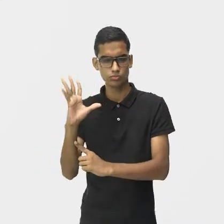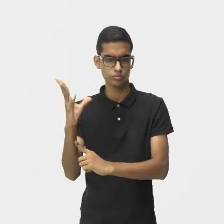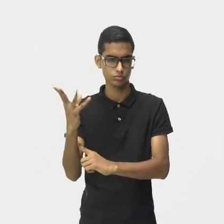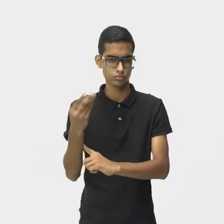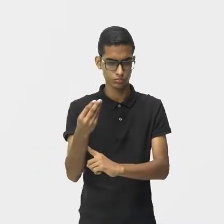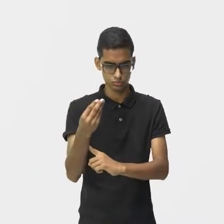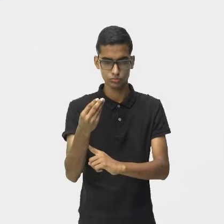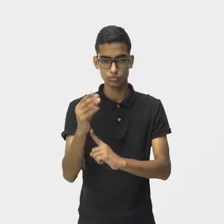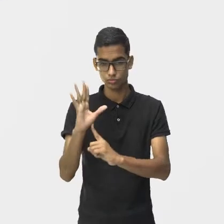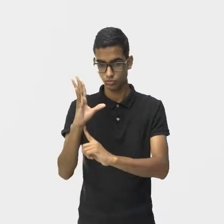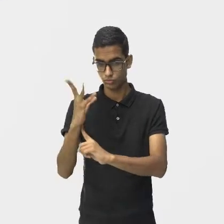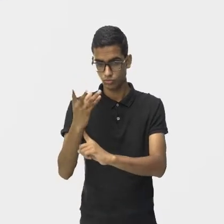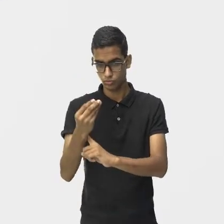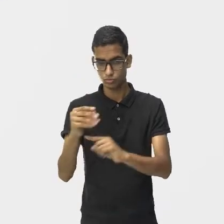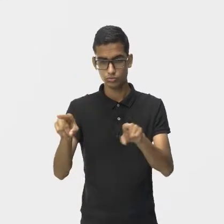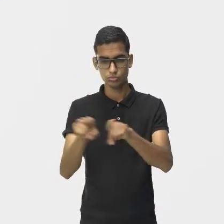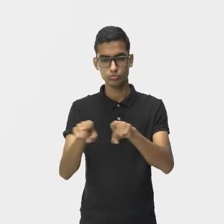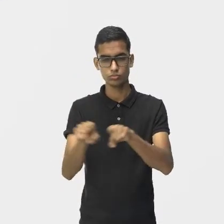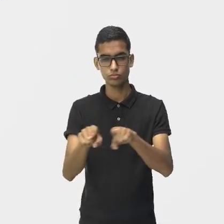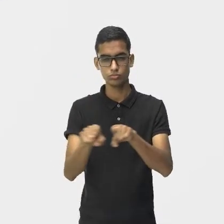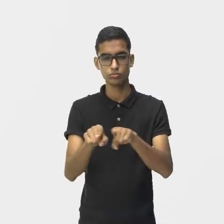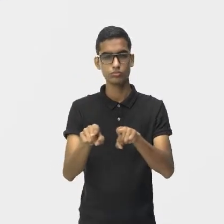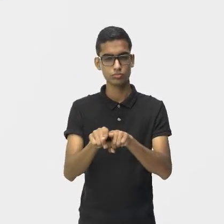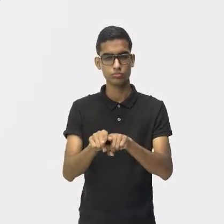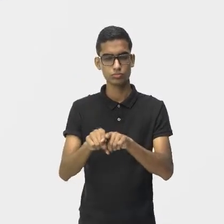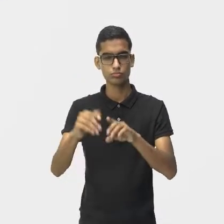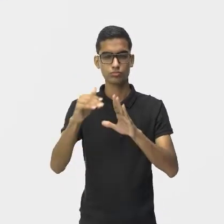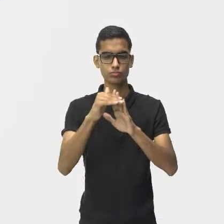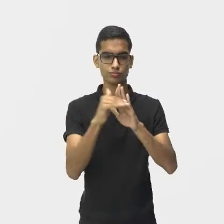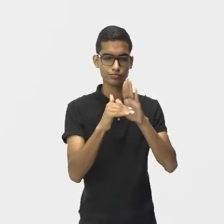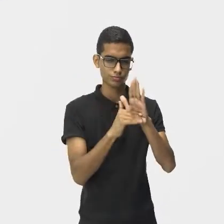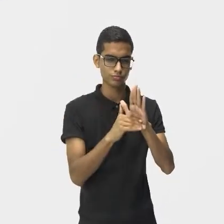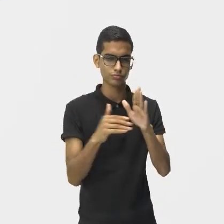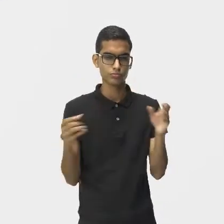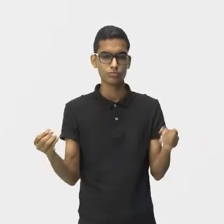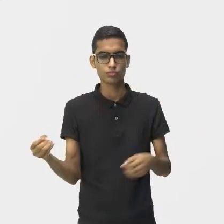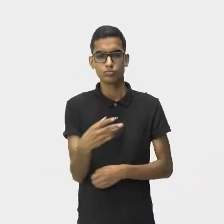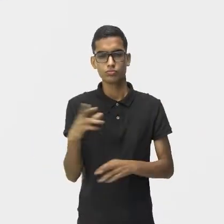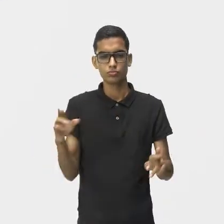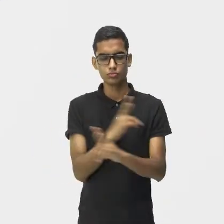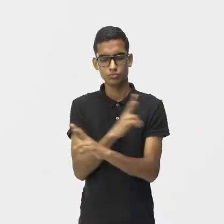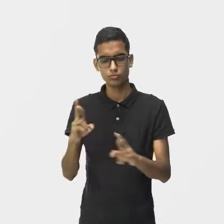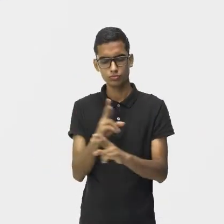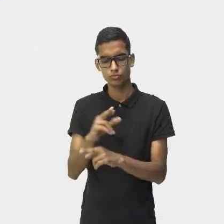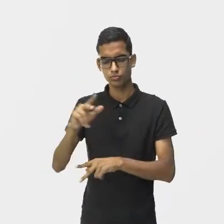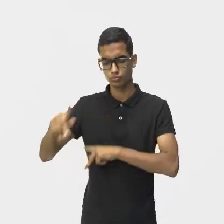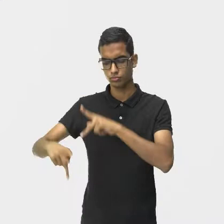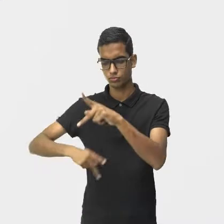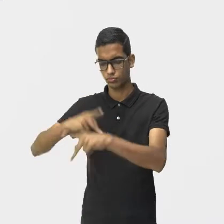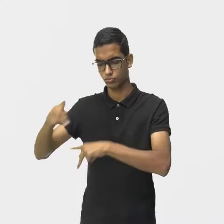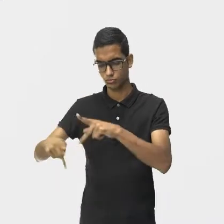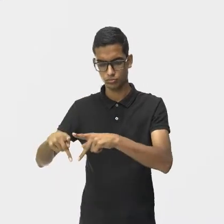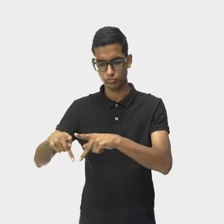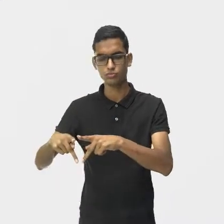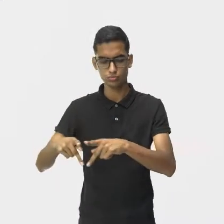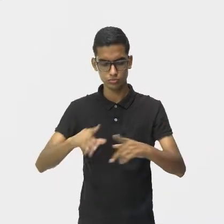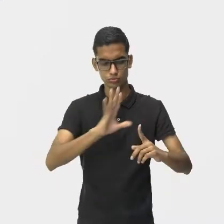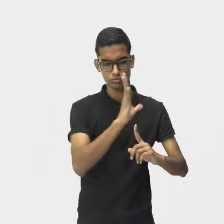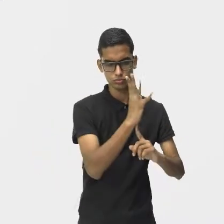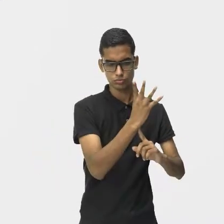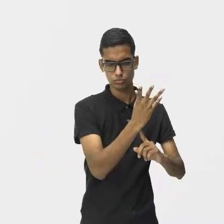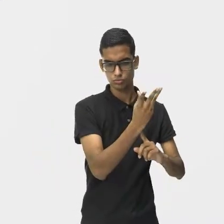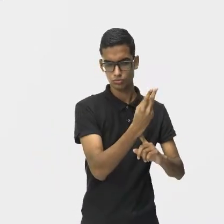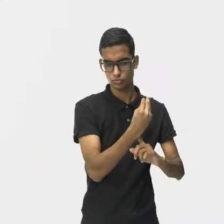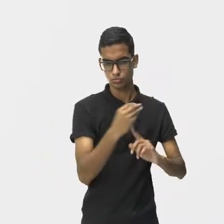o estabelecimento de novas relações entre o público e a arte.